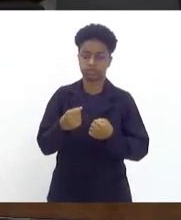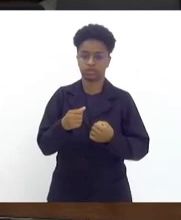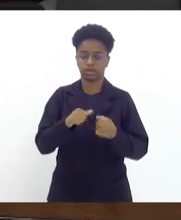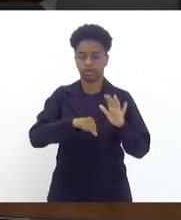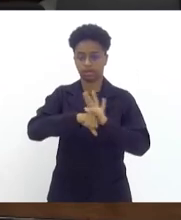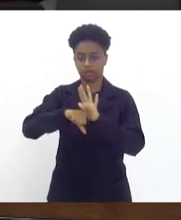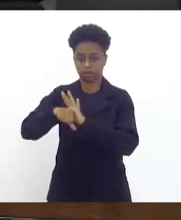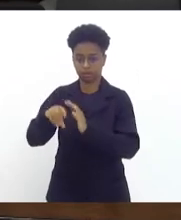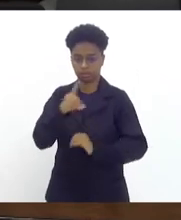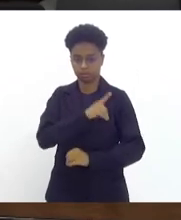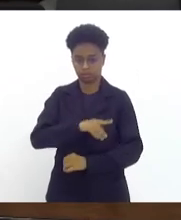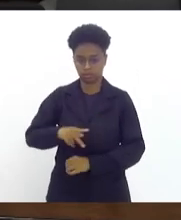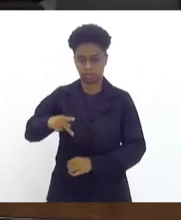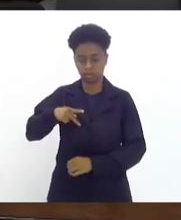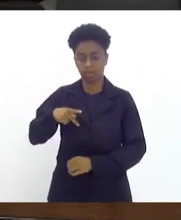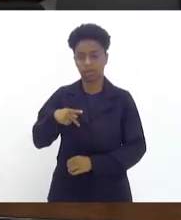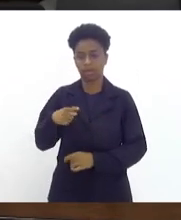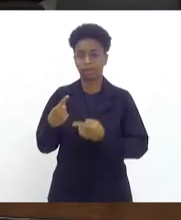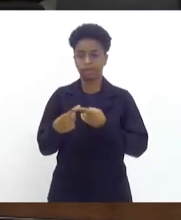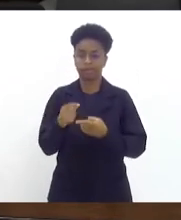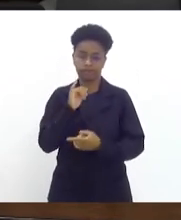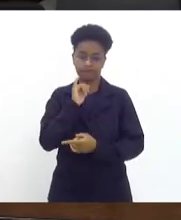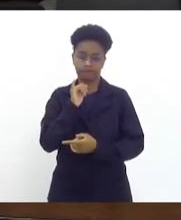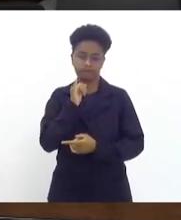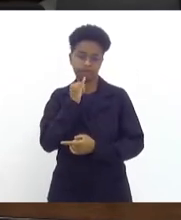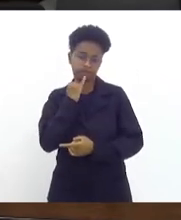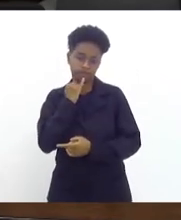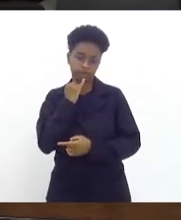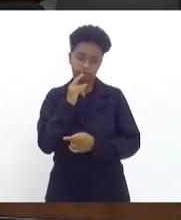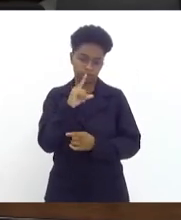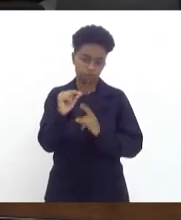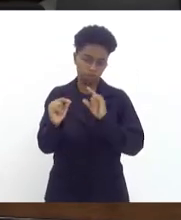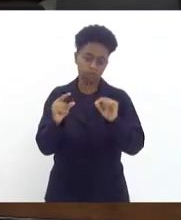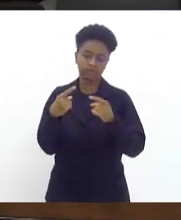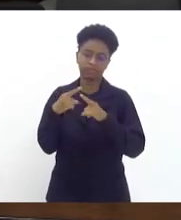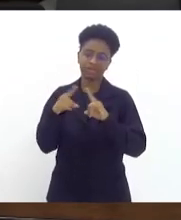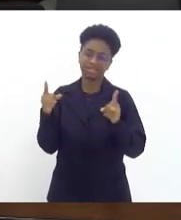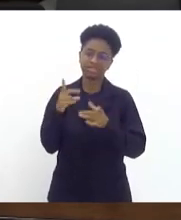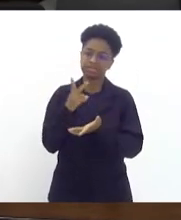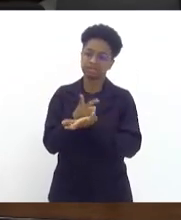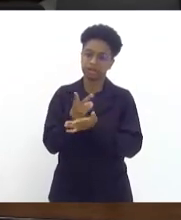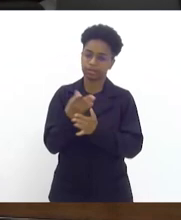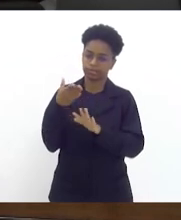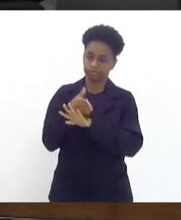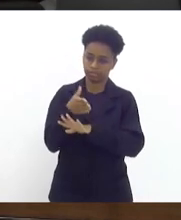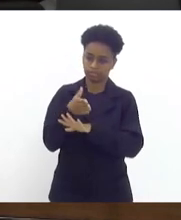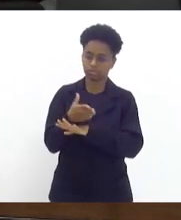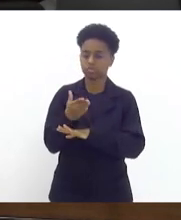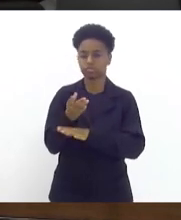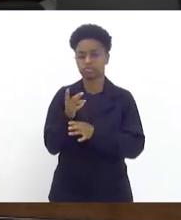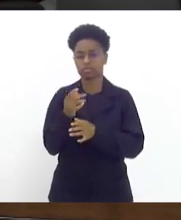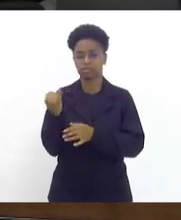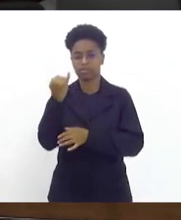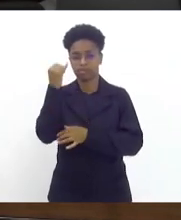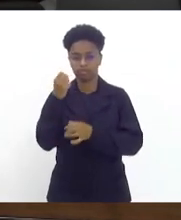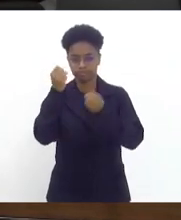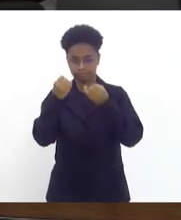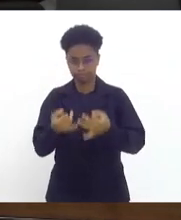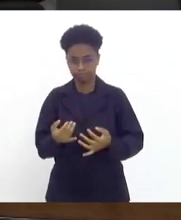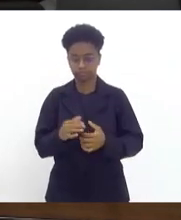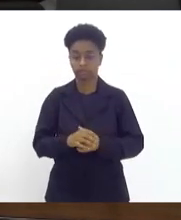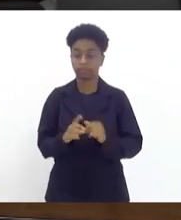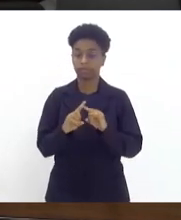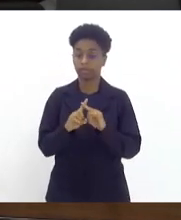mas que infelizmente teve que se retirar ela que sempre se faz presente é bom sempre enfatizar esse ponto mas